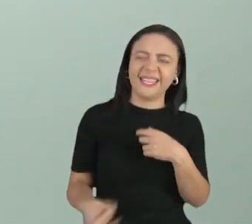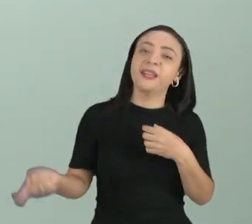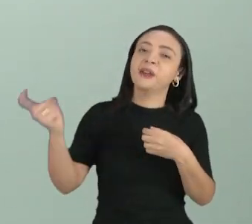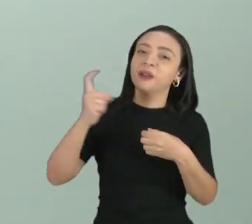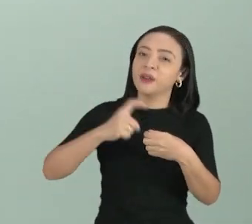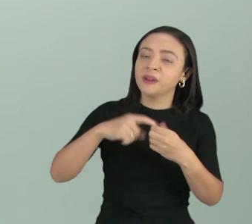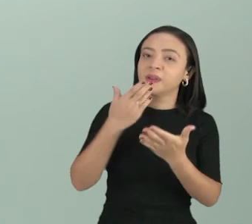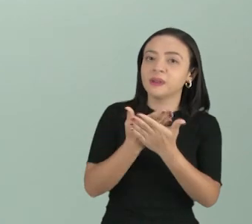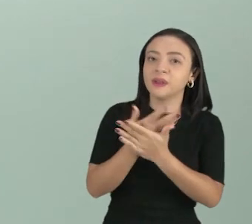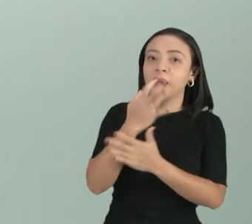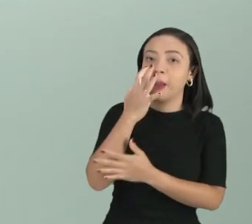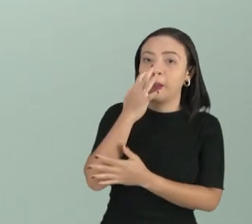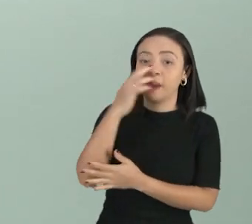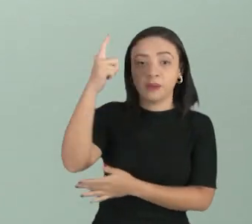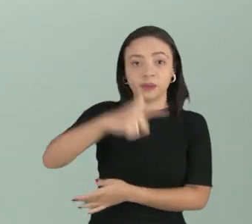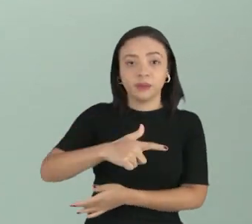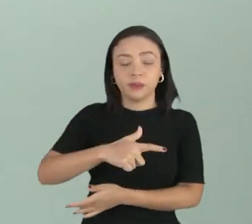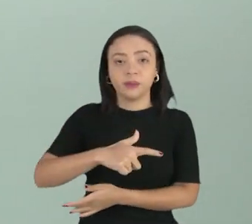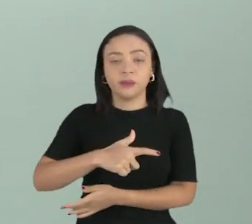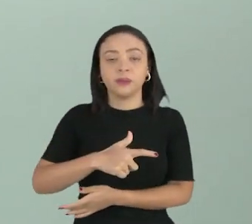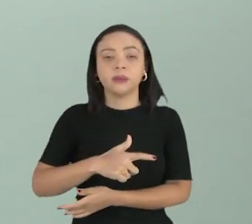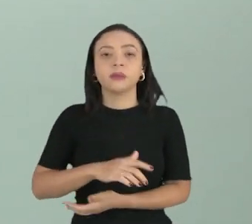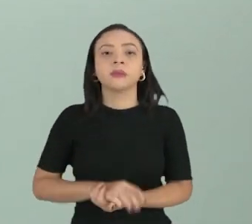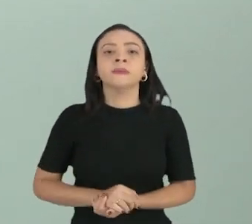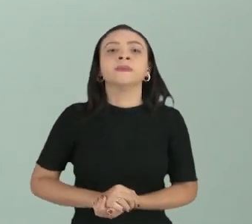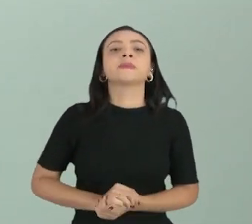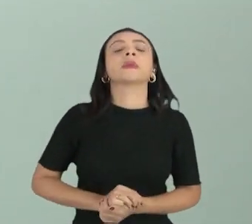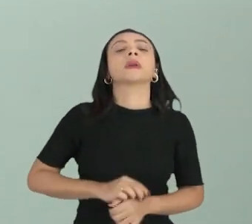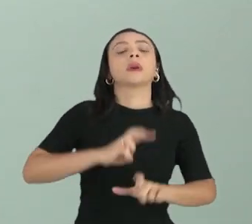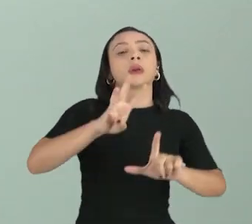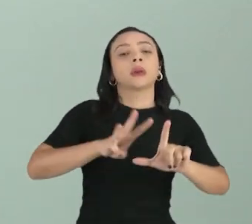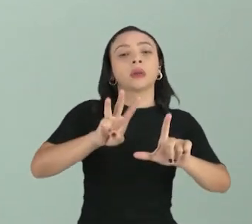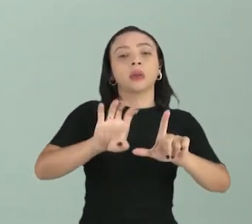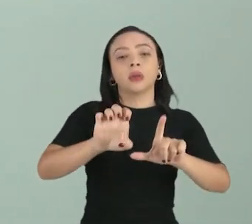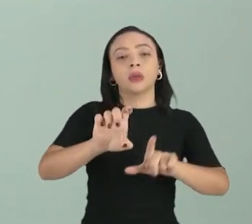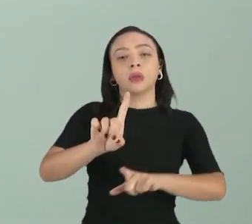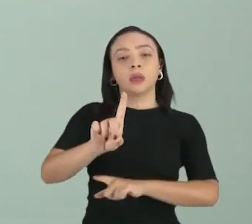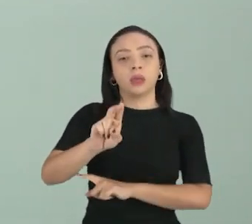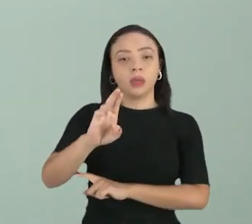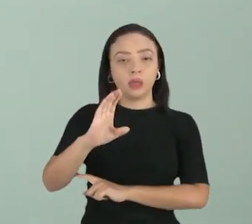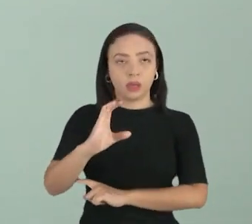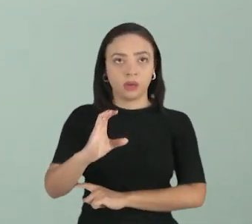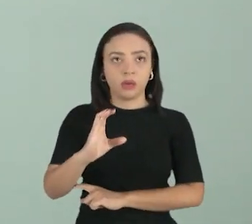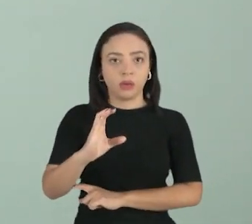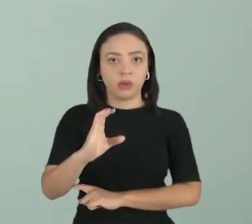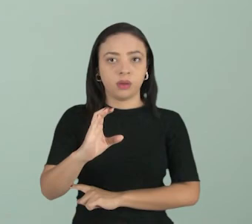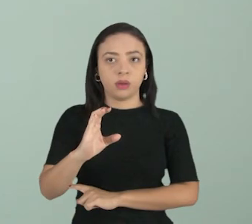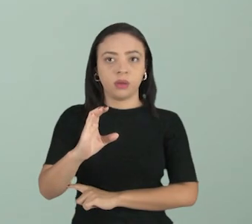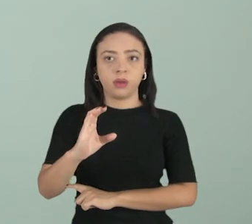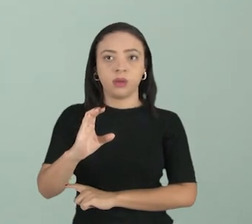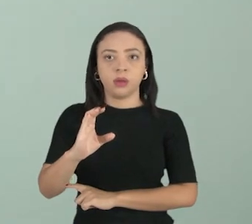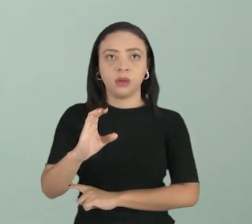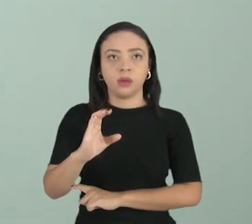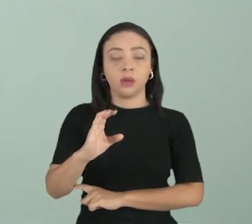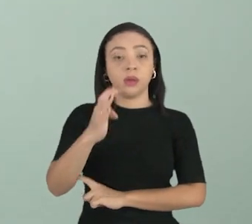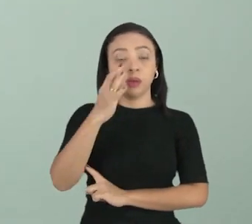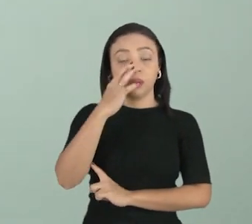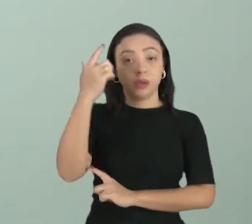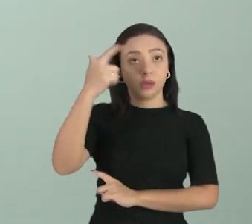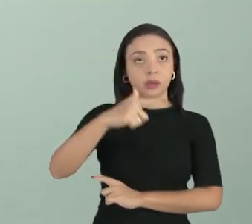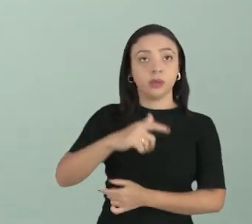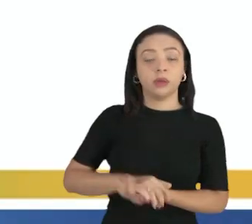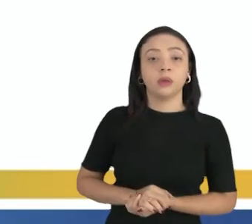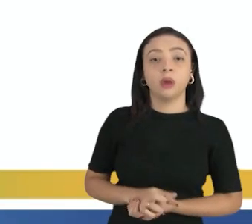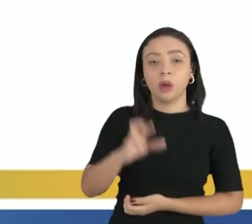retorne essa aula lá no portal Eduque e você vai acessá-la novamente.